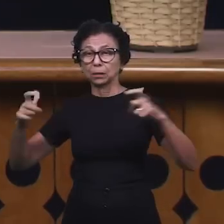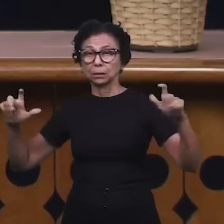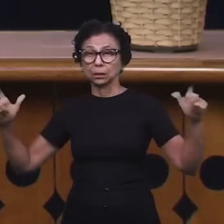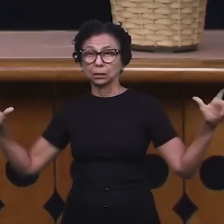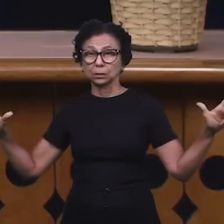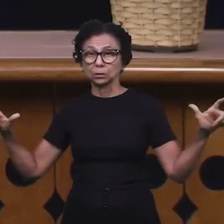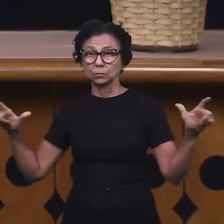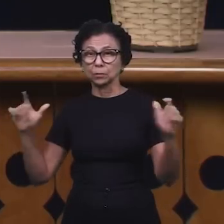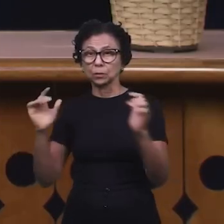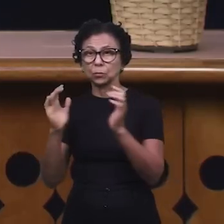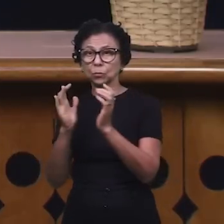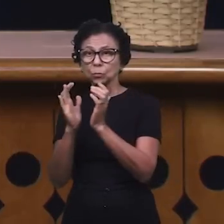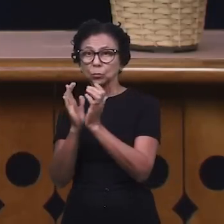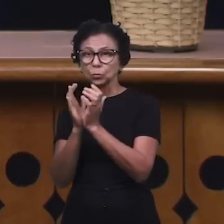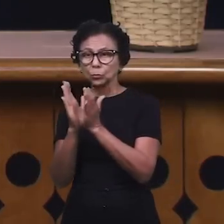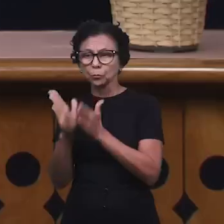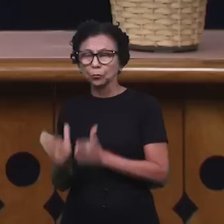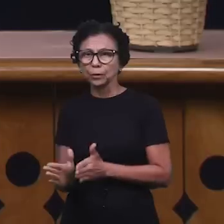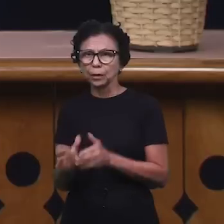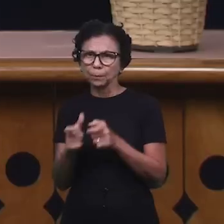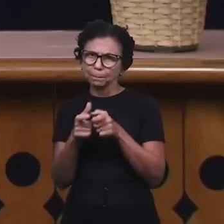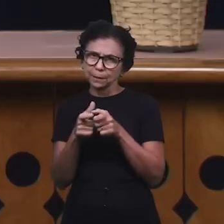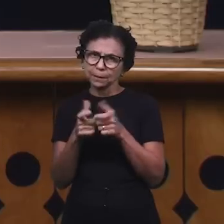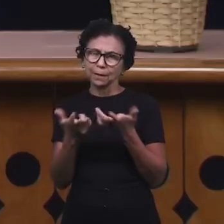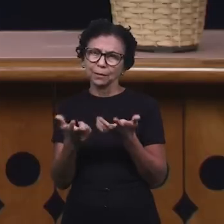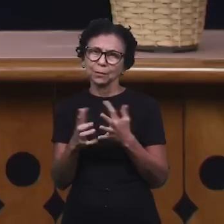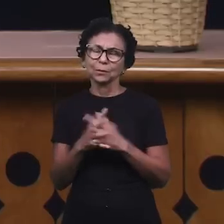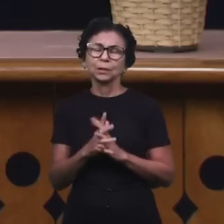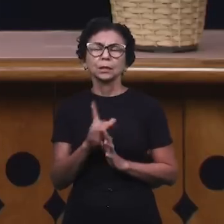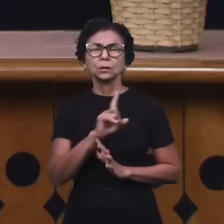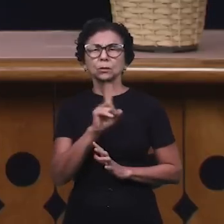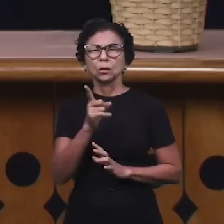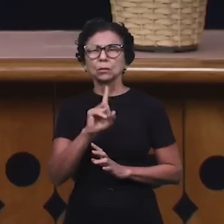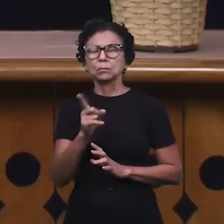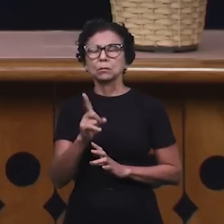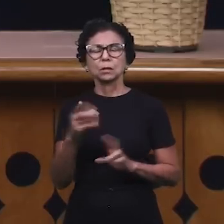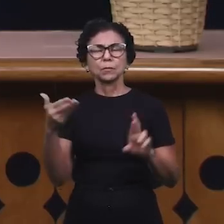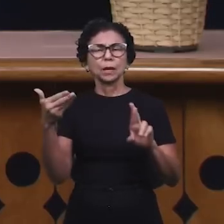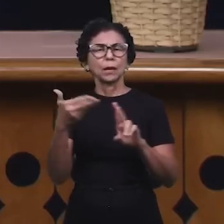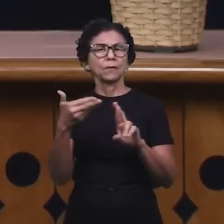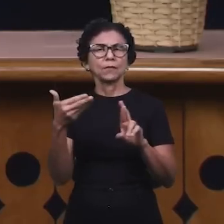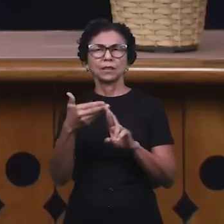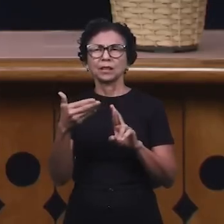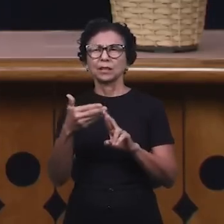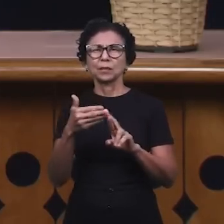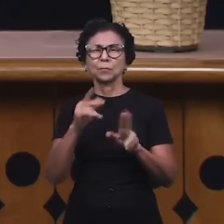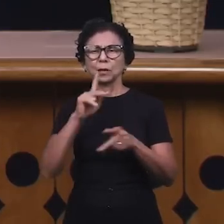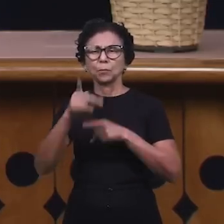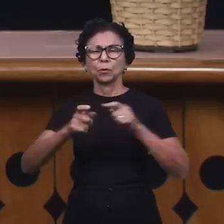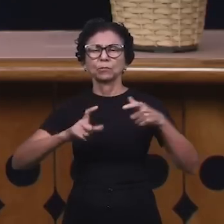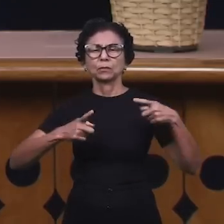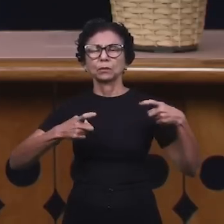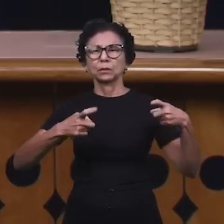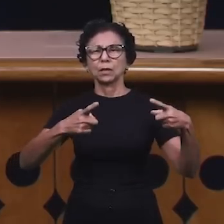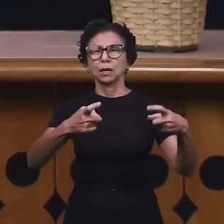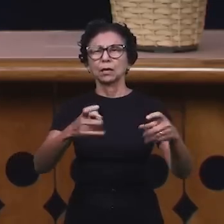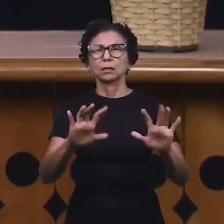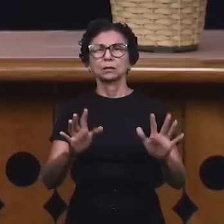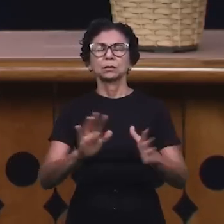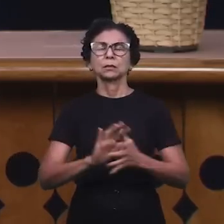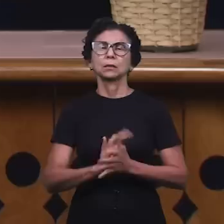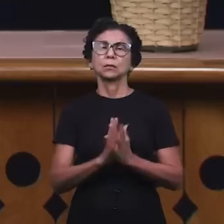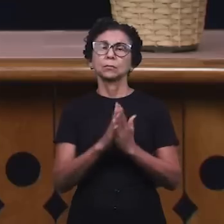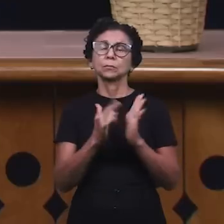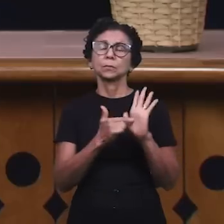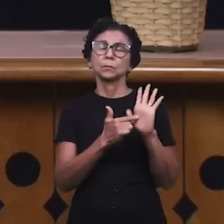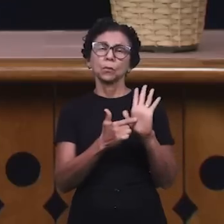fiel, o bíblico, é pequeno. Nós não estamos nos referindo ao Israel que está lá nas guerras, estamos referindo ao Israel da